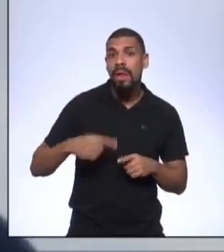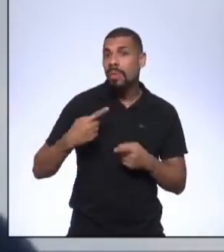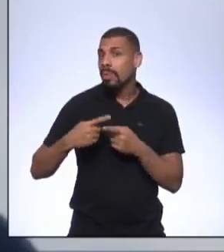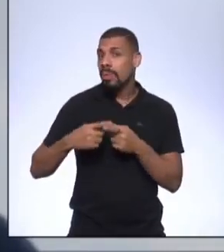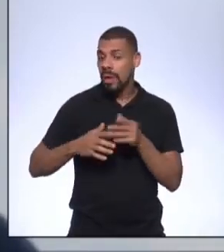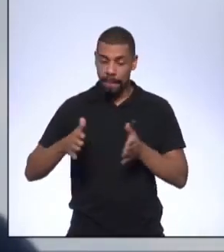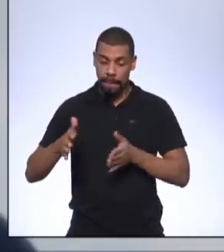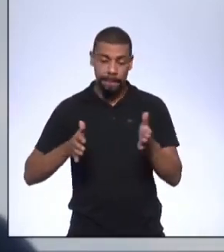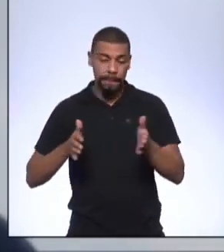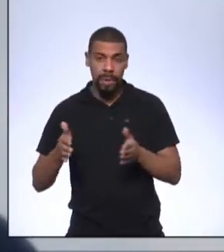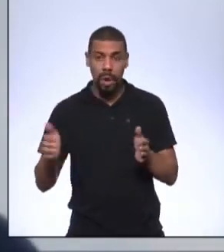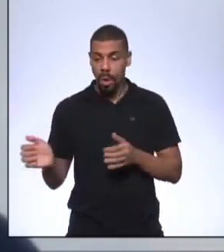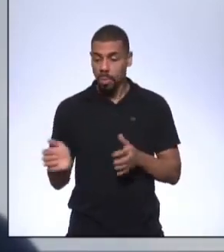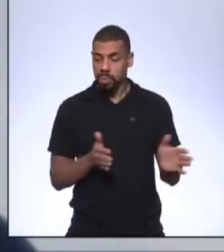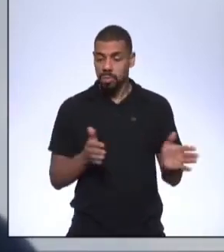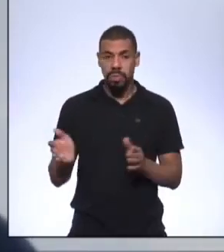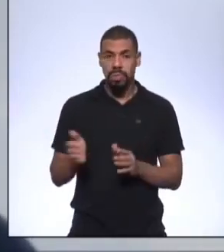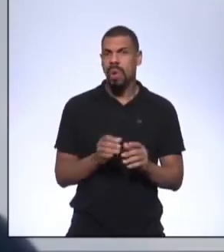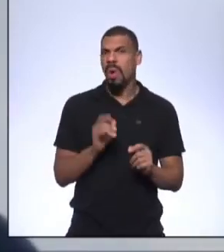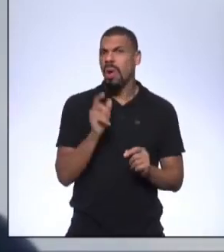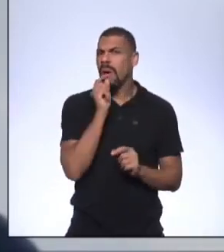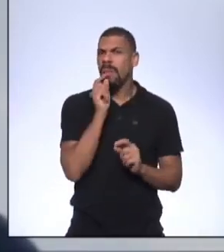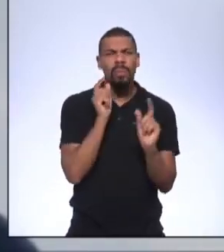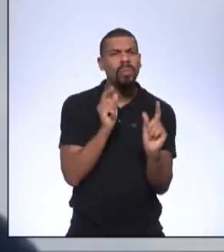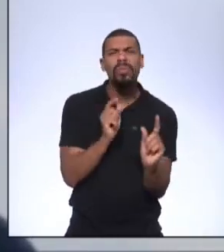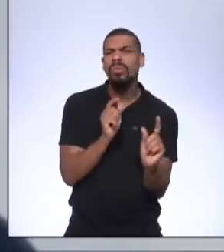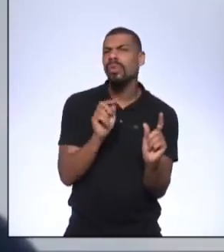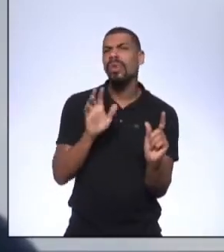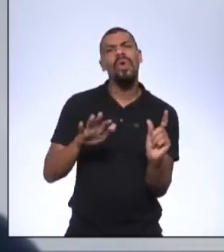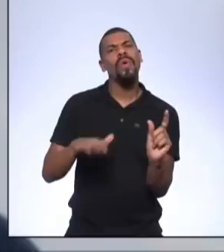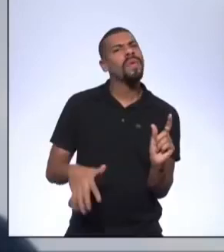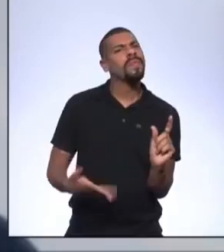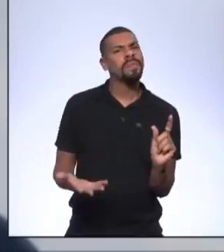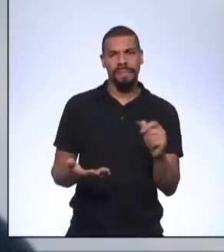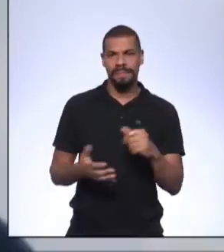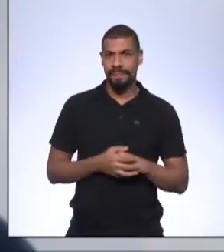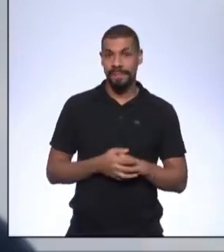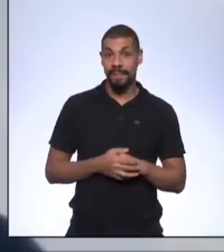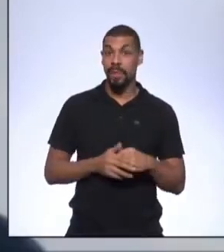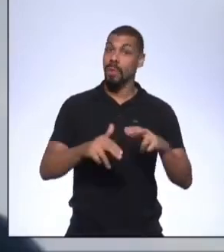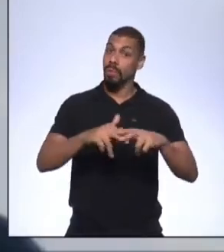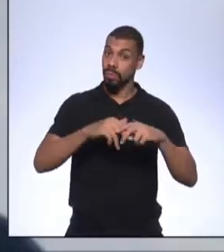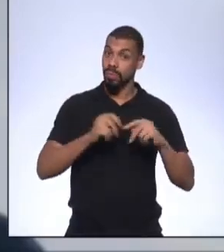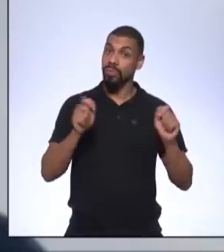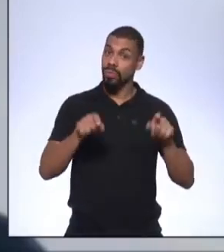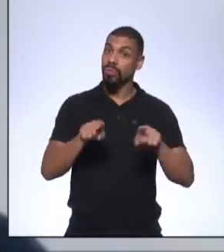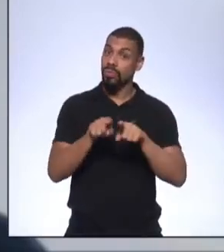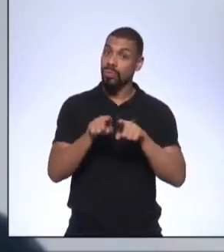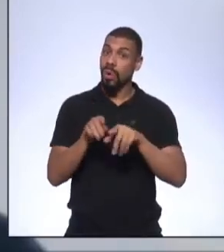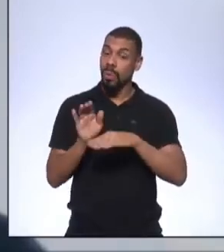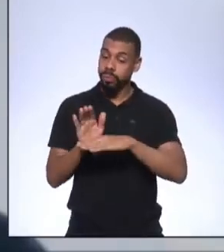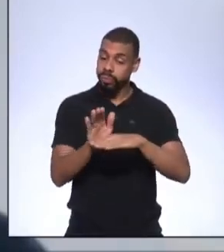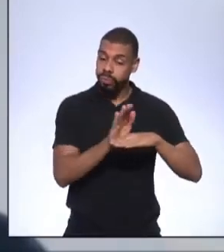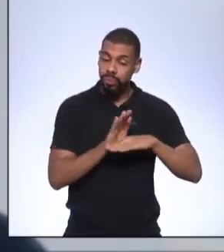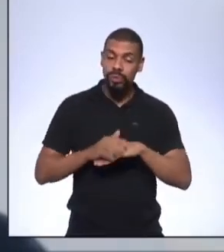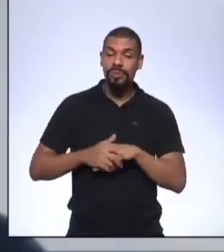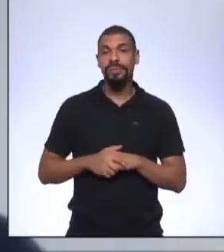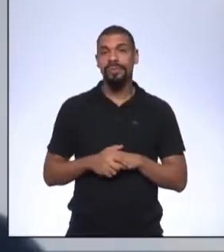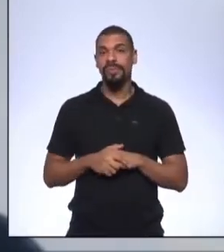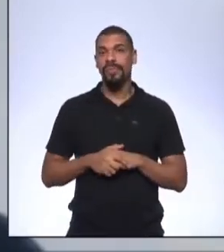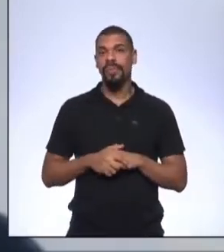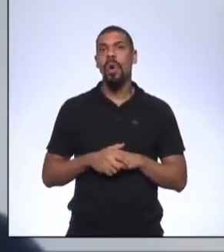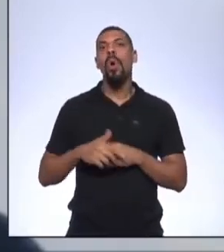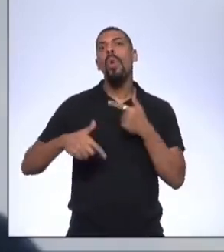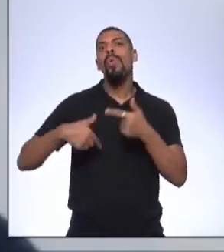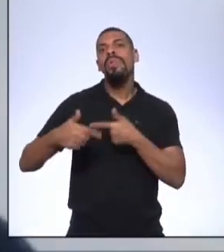produção é irrisório, é coisa de centavos. E isso se justifica justamente por essa questão levantada pela estudante. A mão